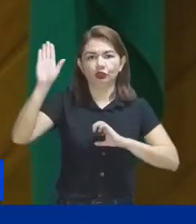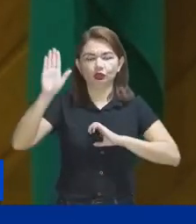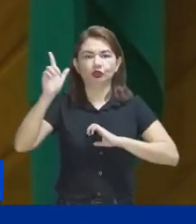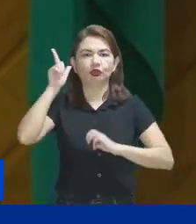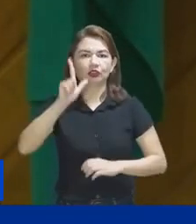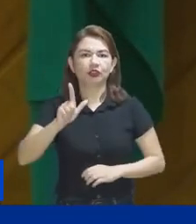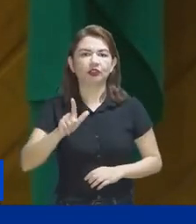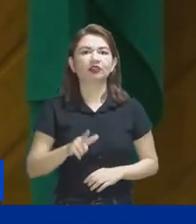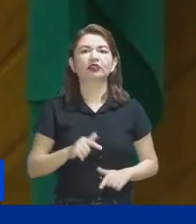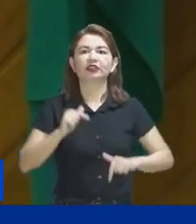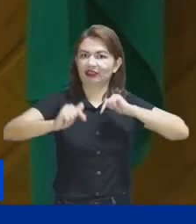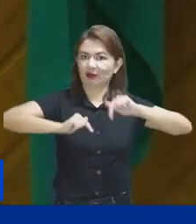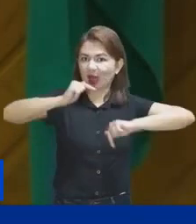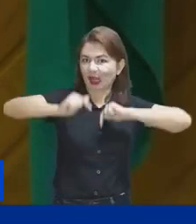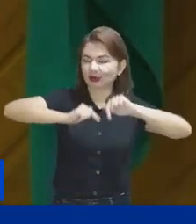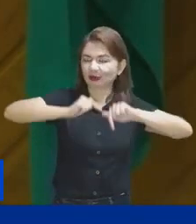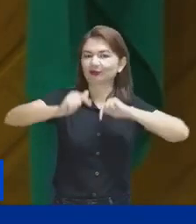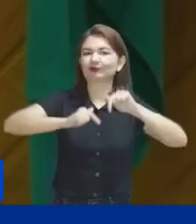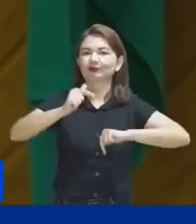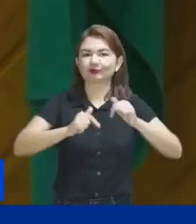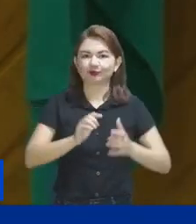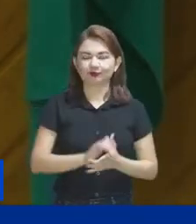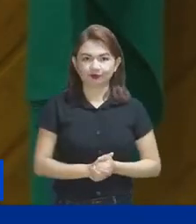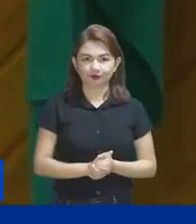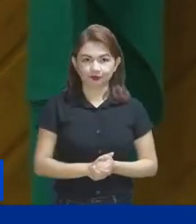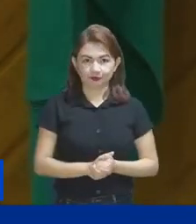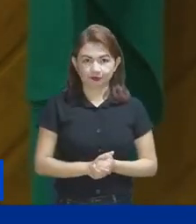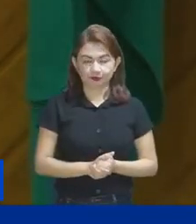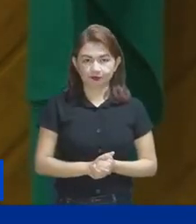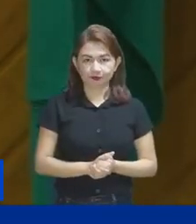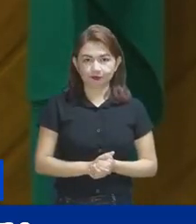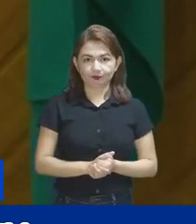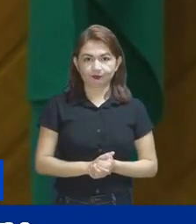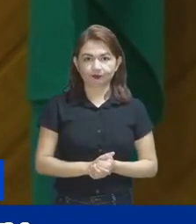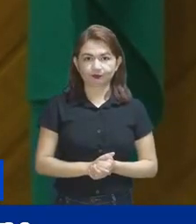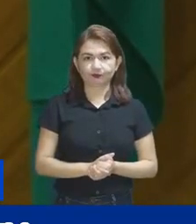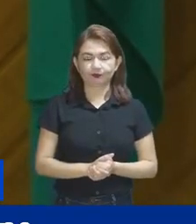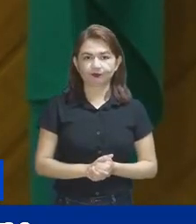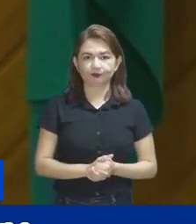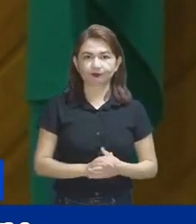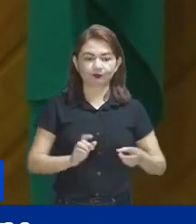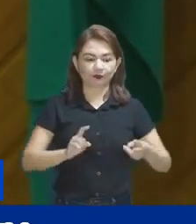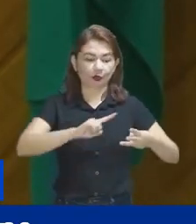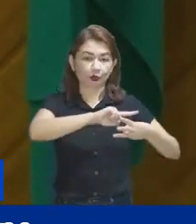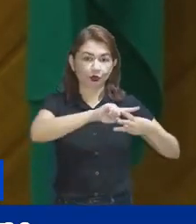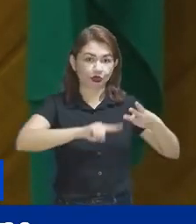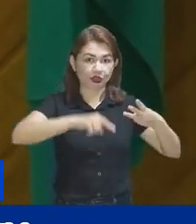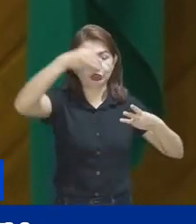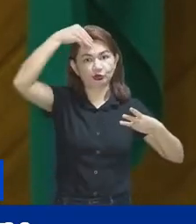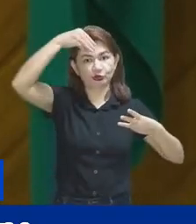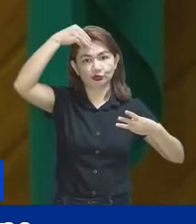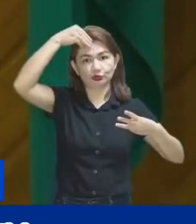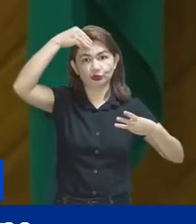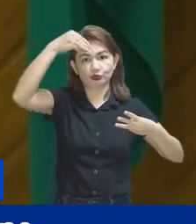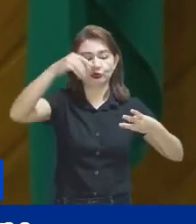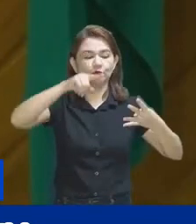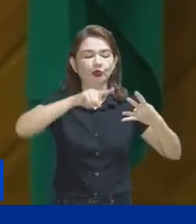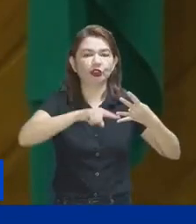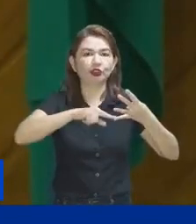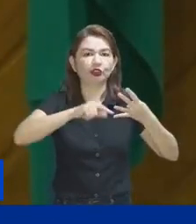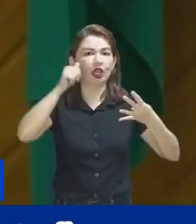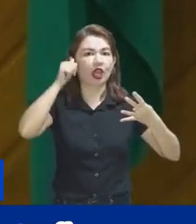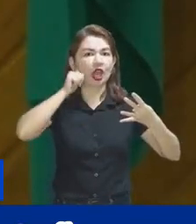ela, que o depoente, além de seus primos Anderson Thiago e William Amaral e sua avó